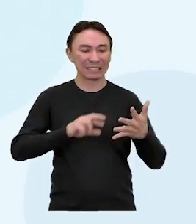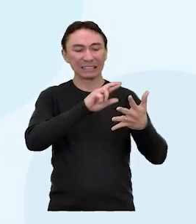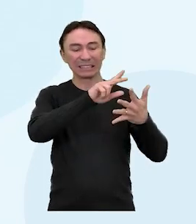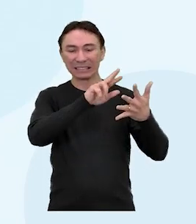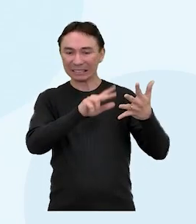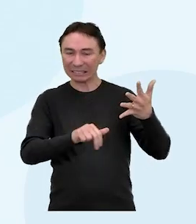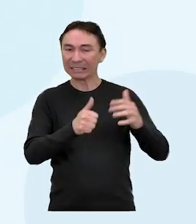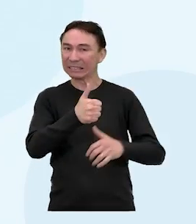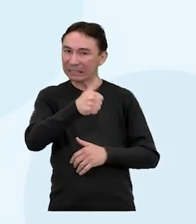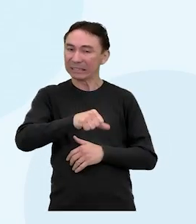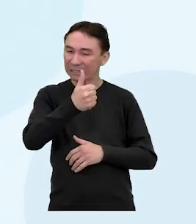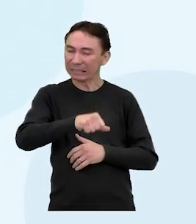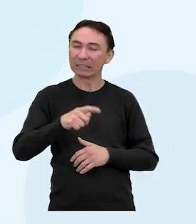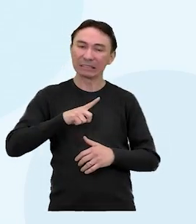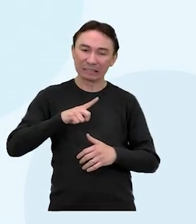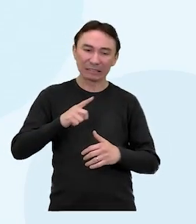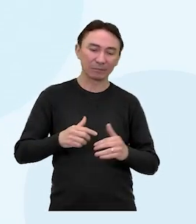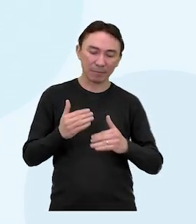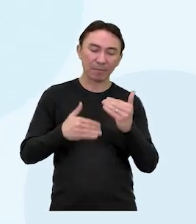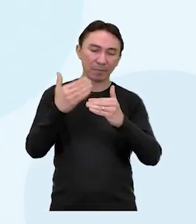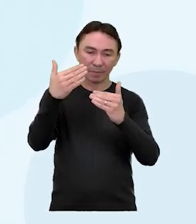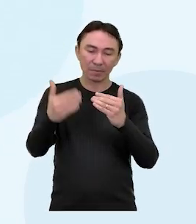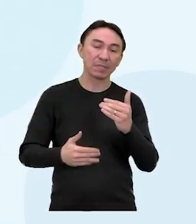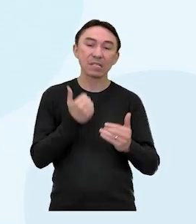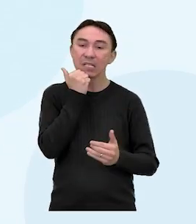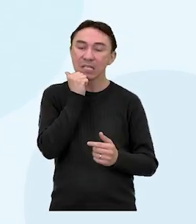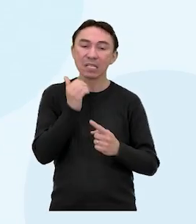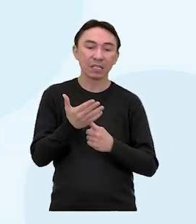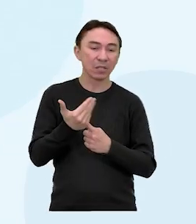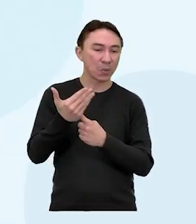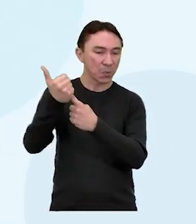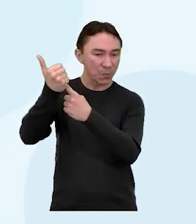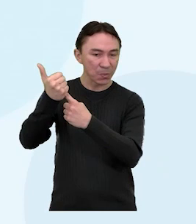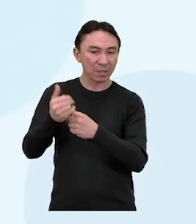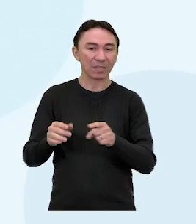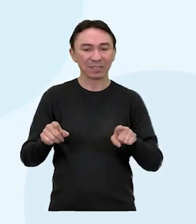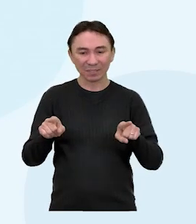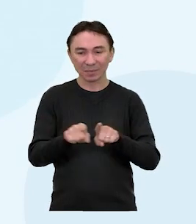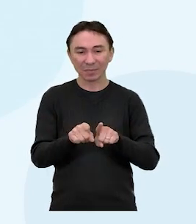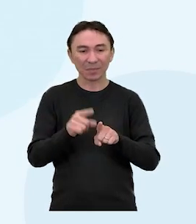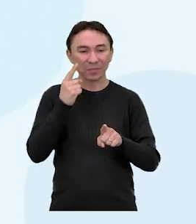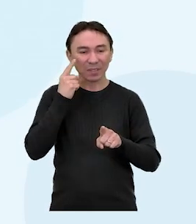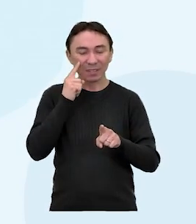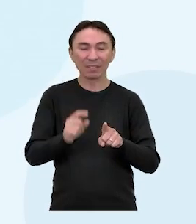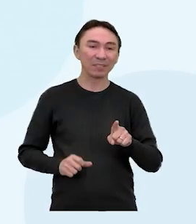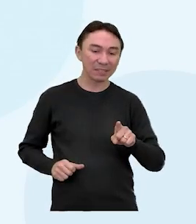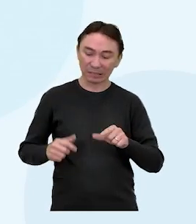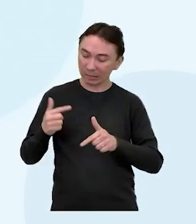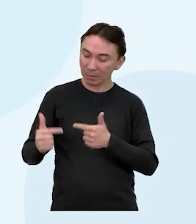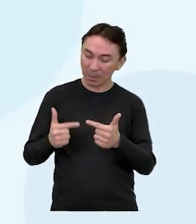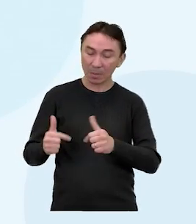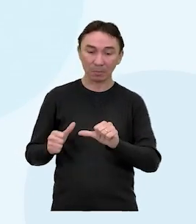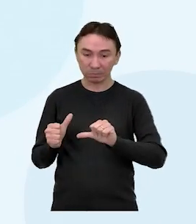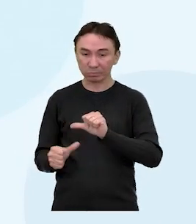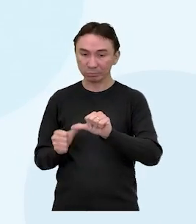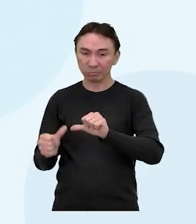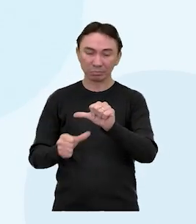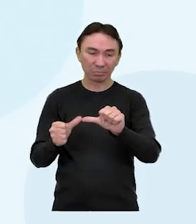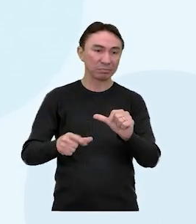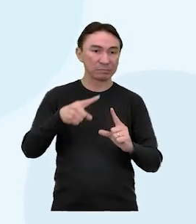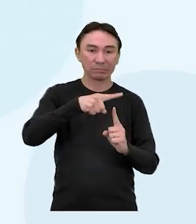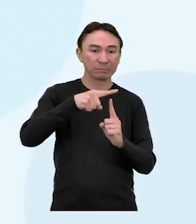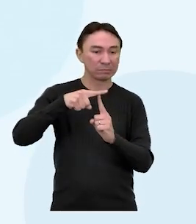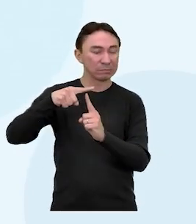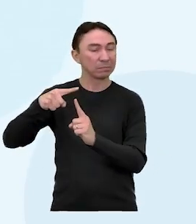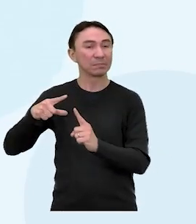desenvolvimento científico e tecnológico e relacionar com as transformações dos tipos de trabalho e influências na economia